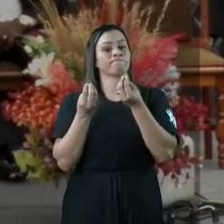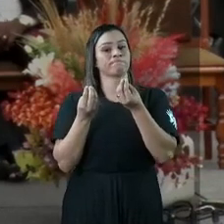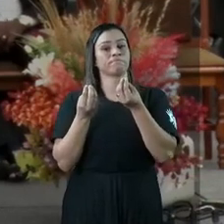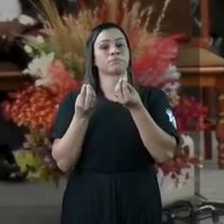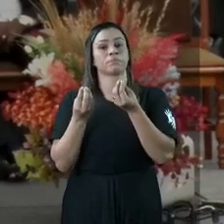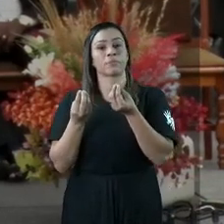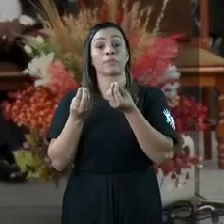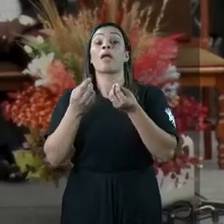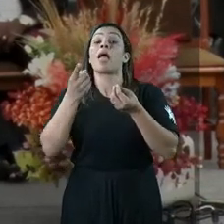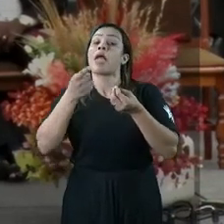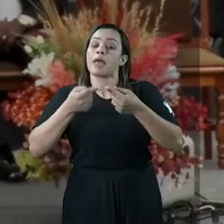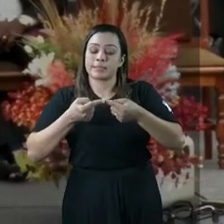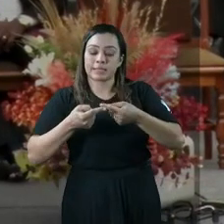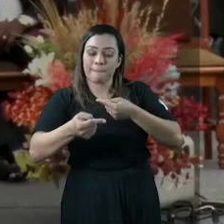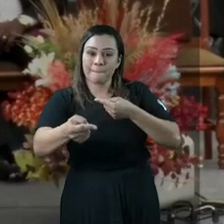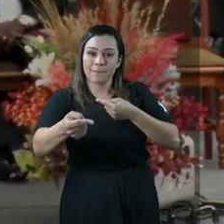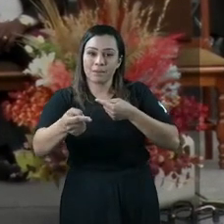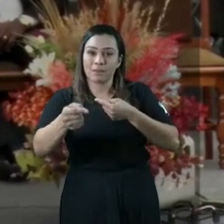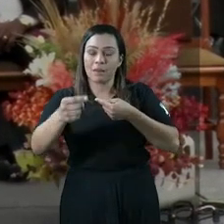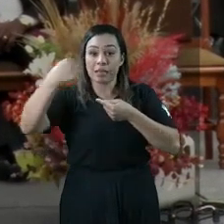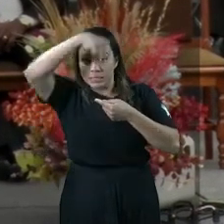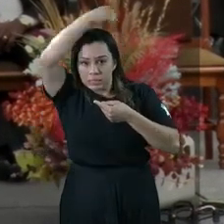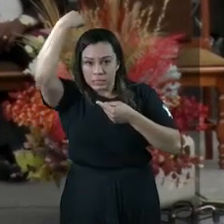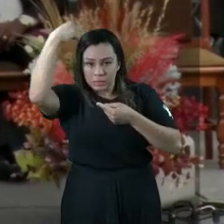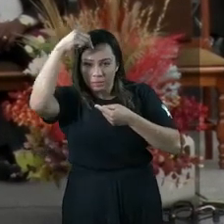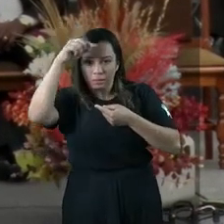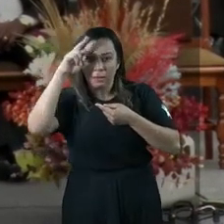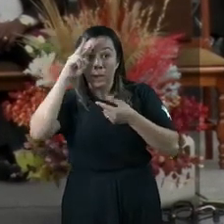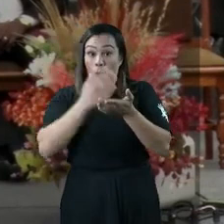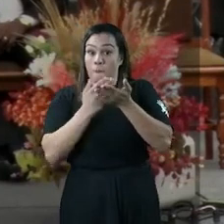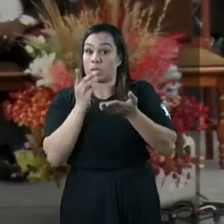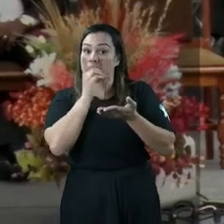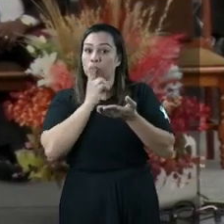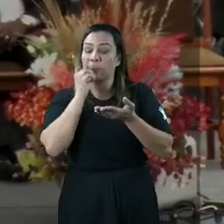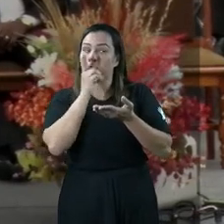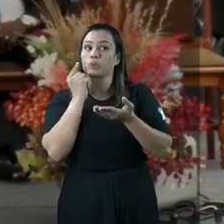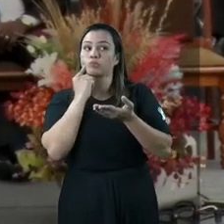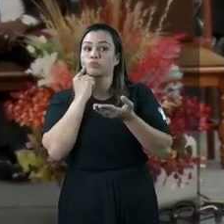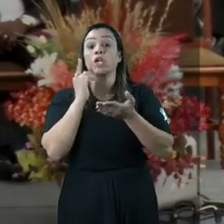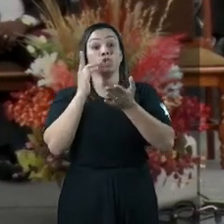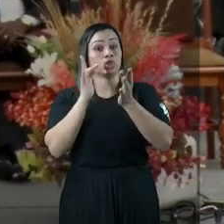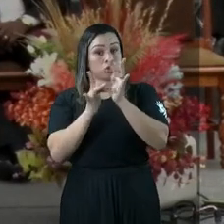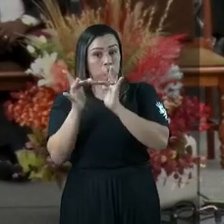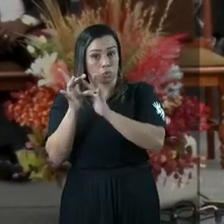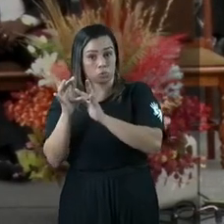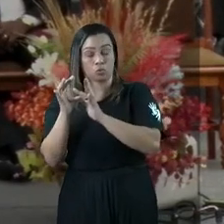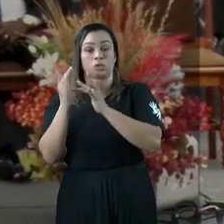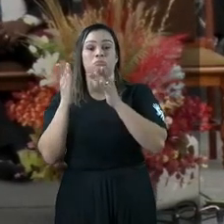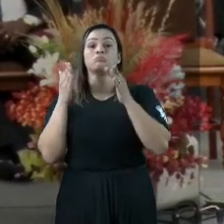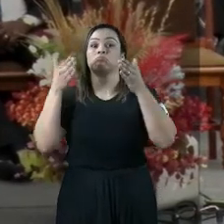Santa era o domingo. Porque todo mundo achou, a história dele vai começar no domingo, quando ele entra em Jerusalém, e vai acabar na sexta.